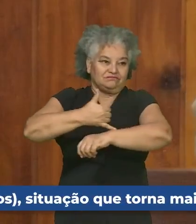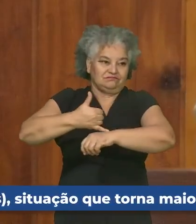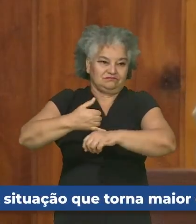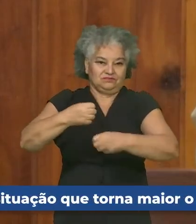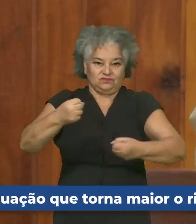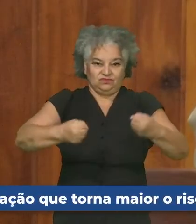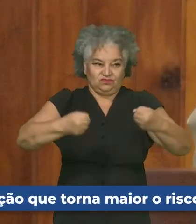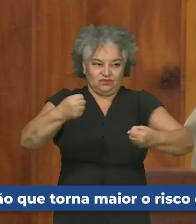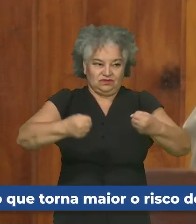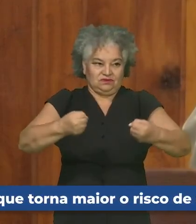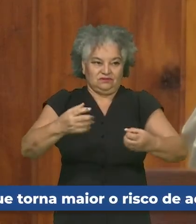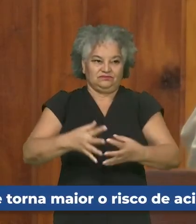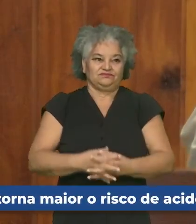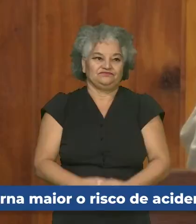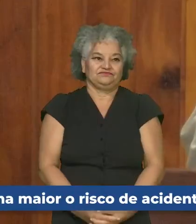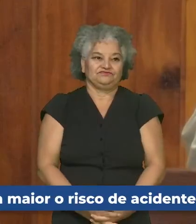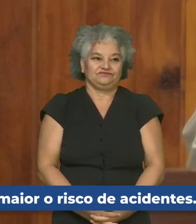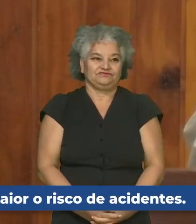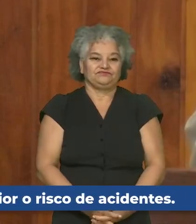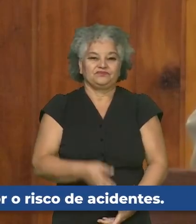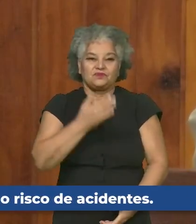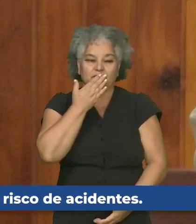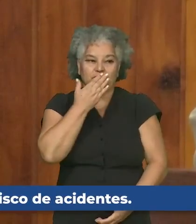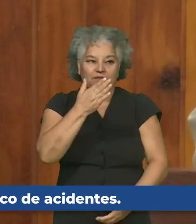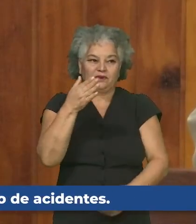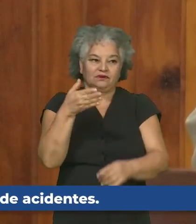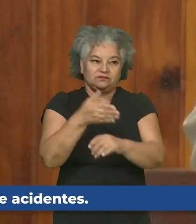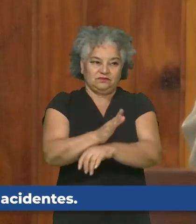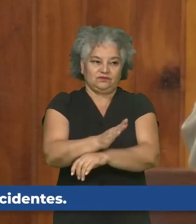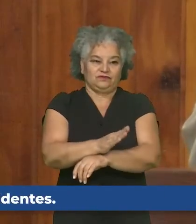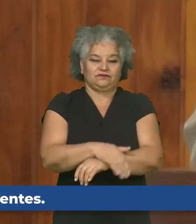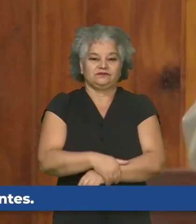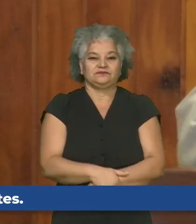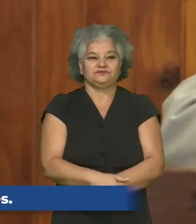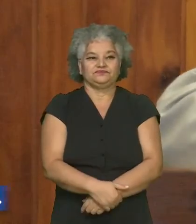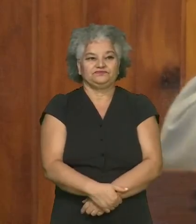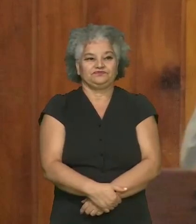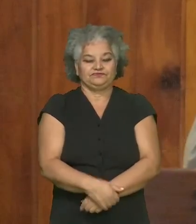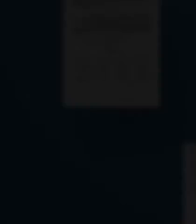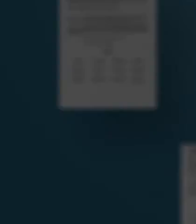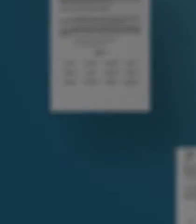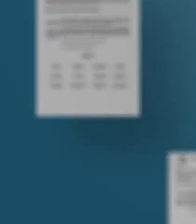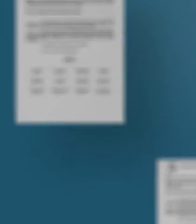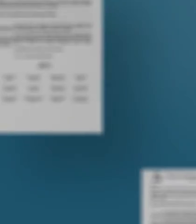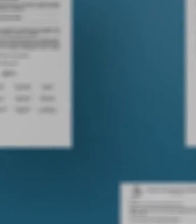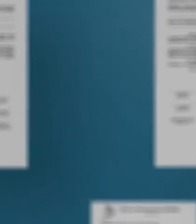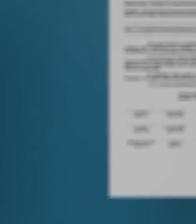minhas considerações e solicito a aprovação desse requerimento. Obrigado.